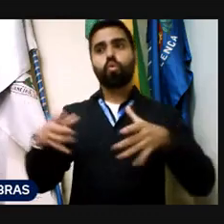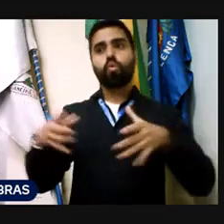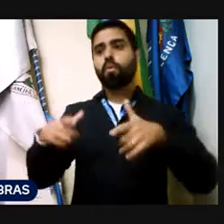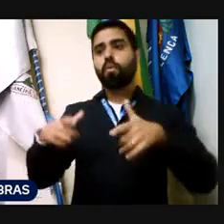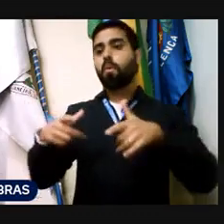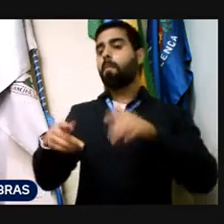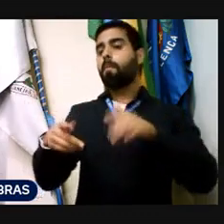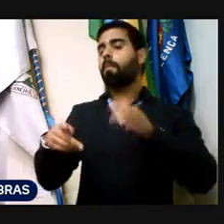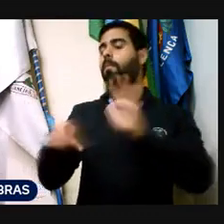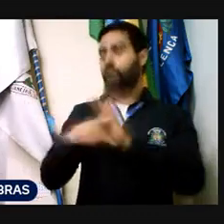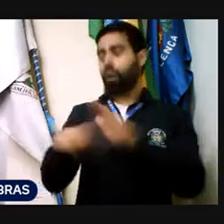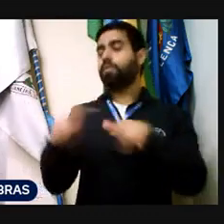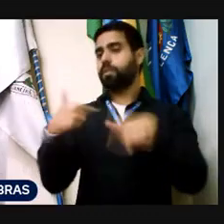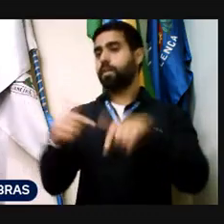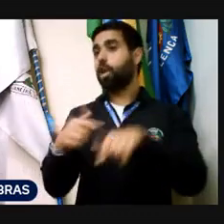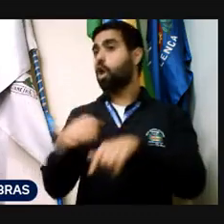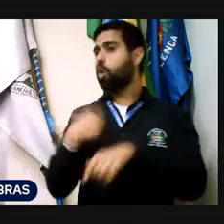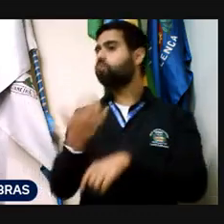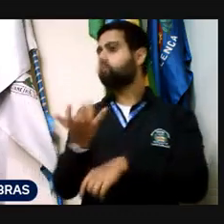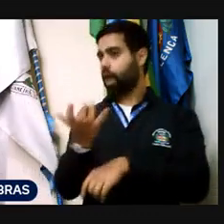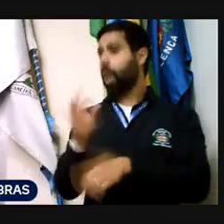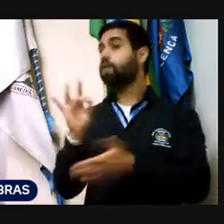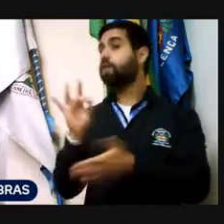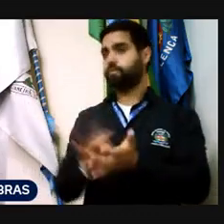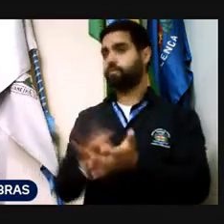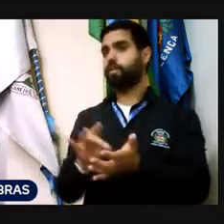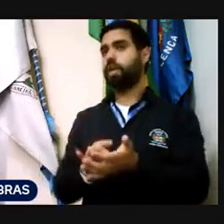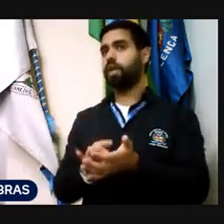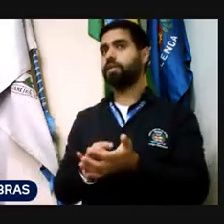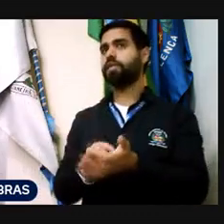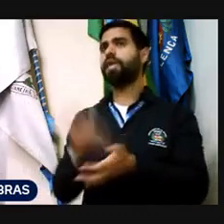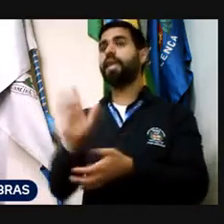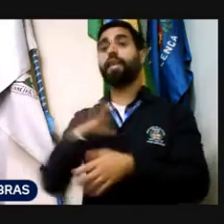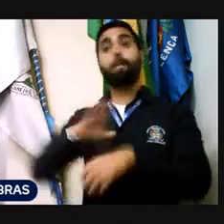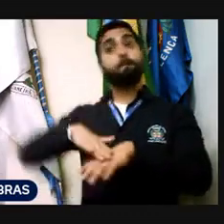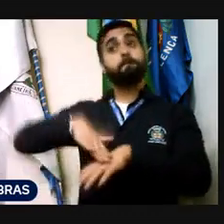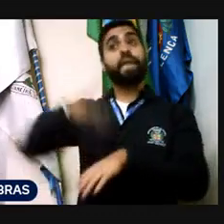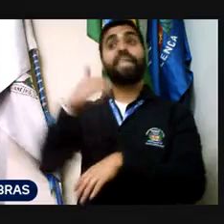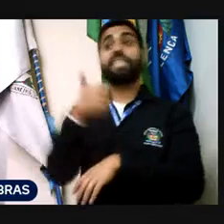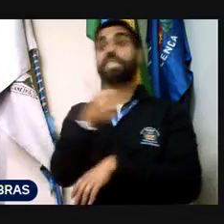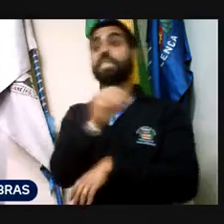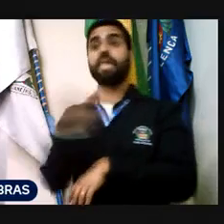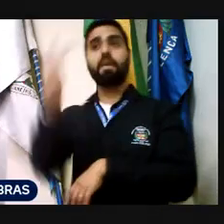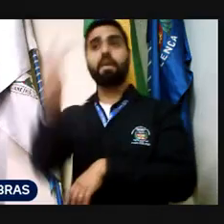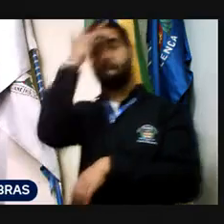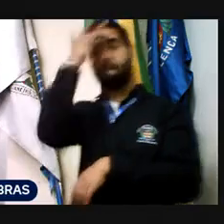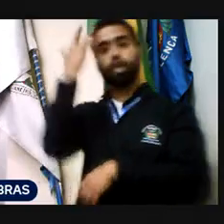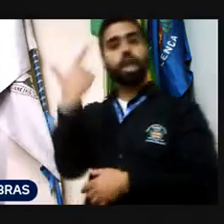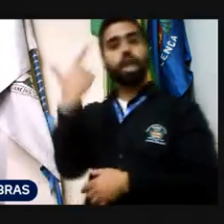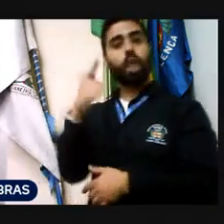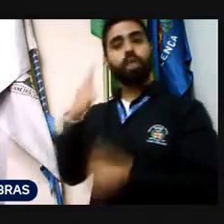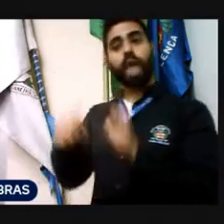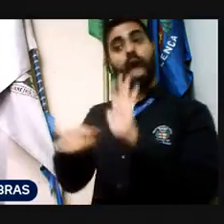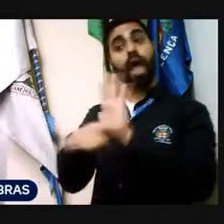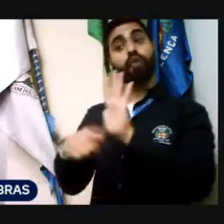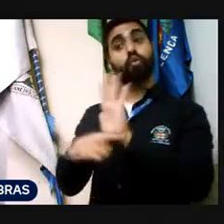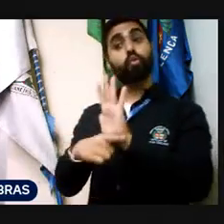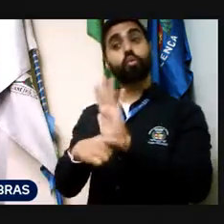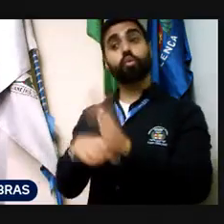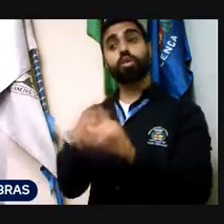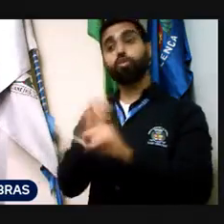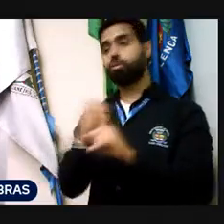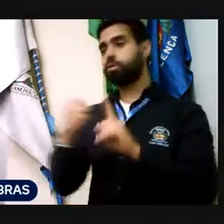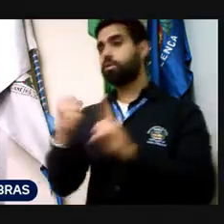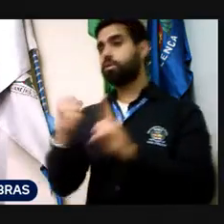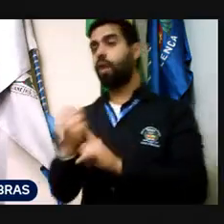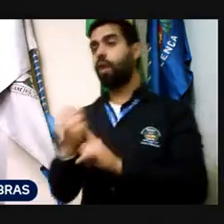isso. Então, espero que, já que foi elucidada essa questão de mais de 100 pessoas desassistidas até então pela assistência social,